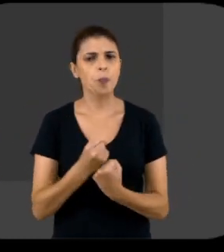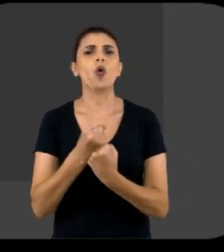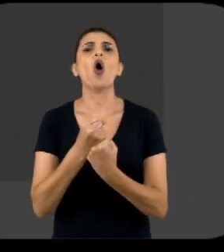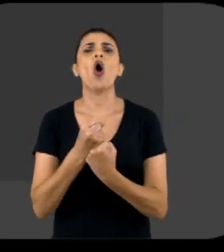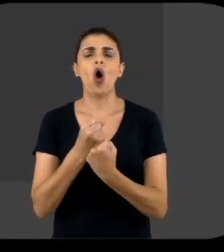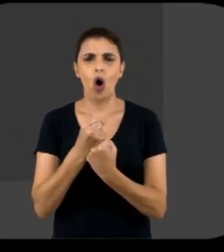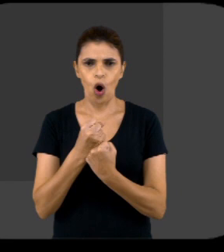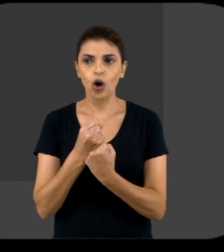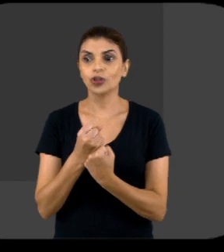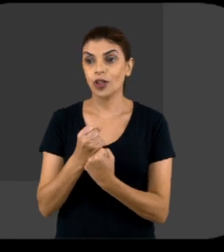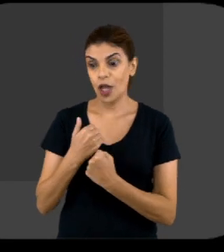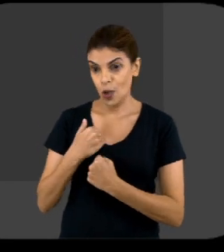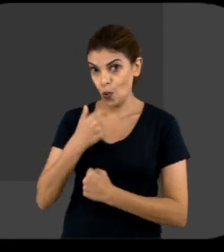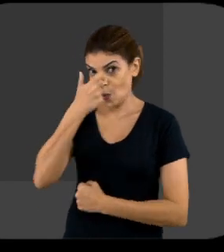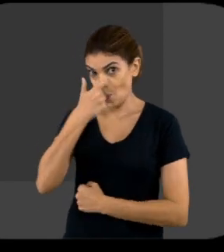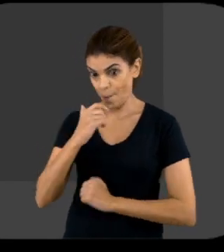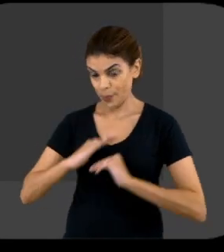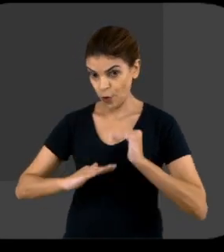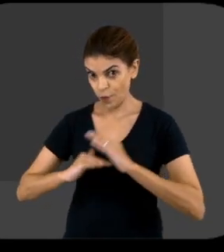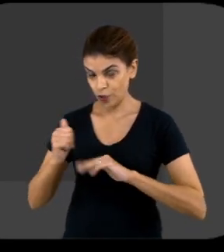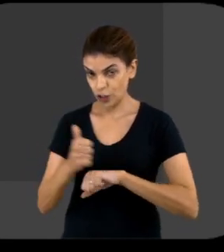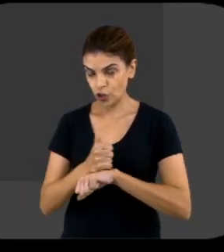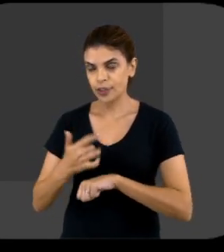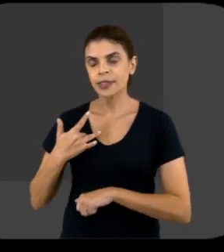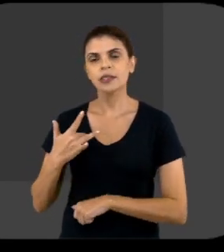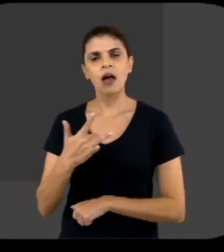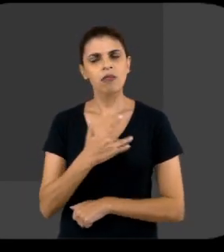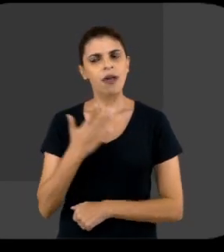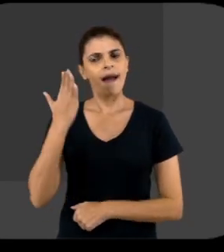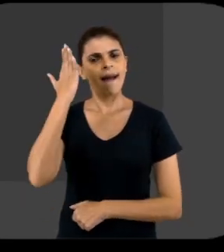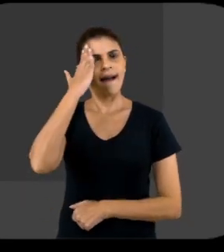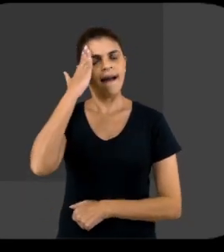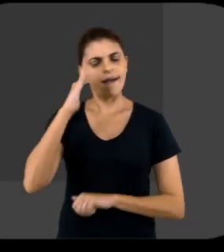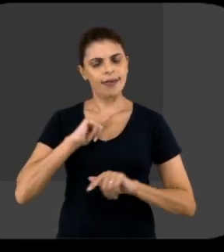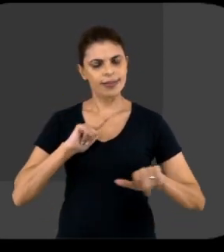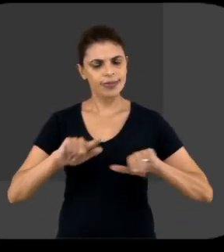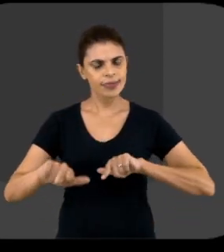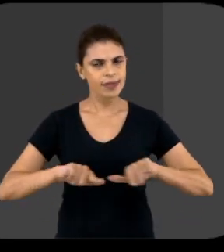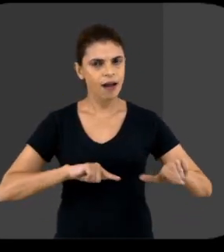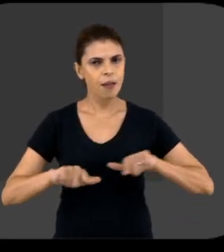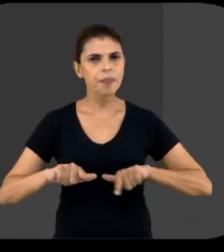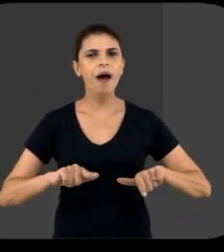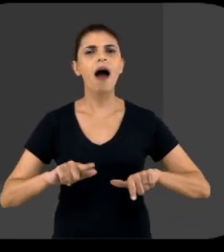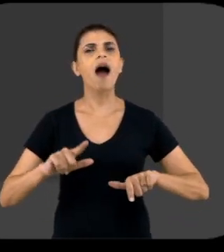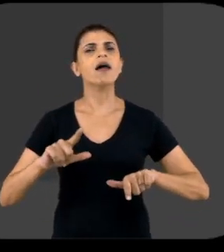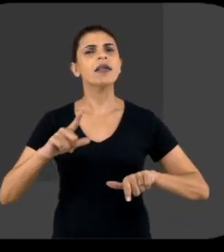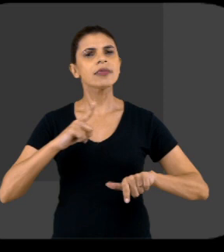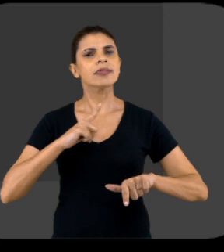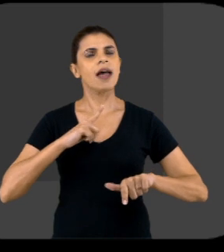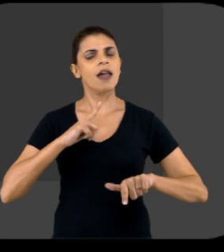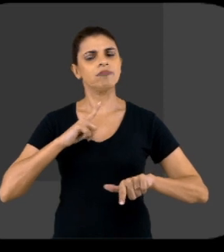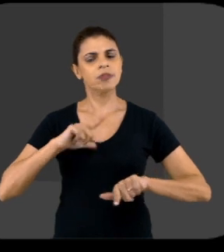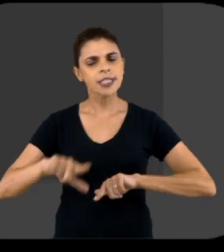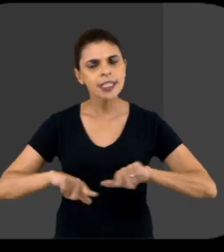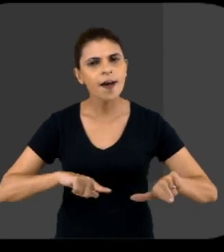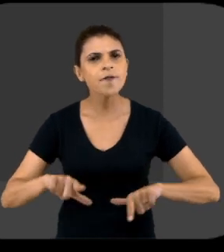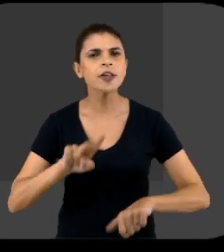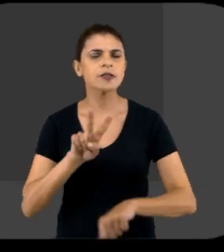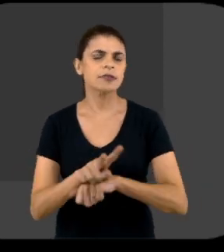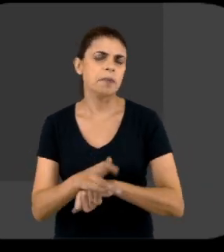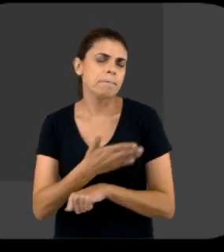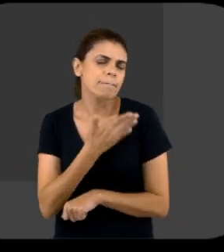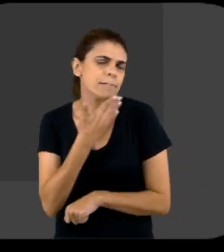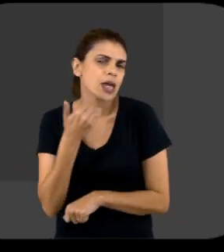dar ferramentas para que o profissional possa trabalhar com a melhor prestação de